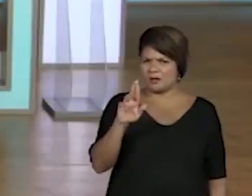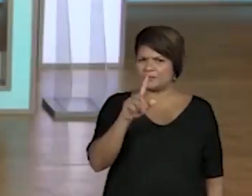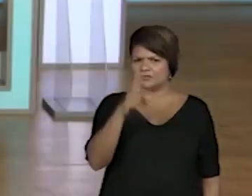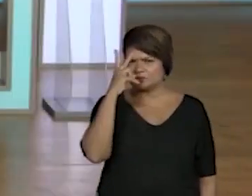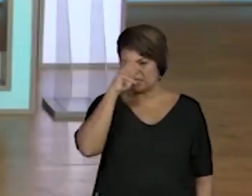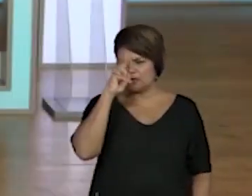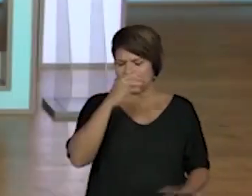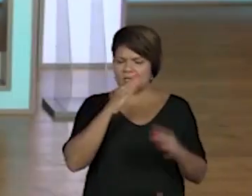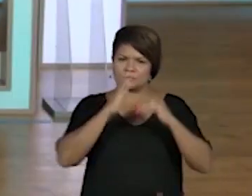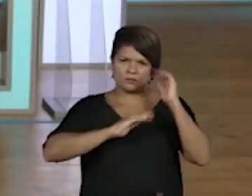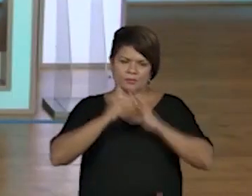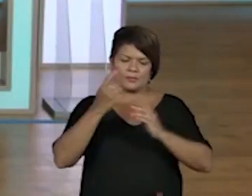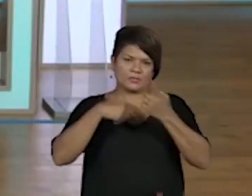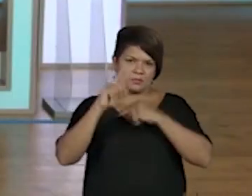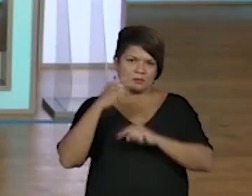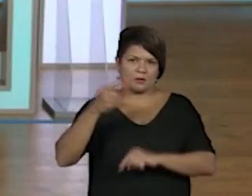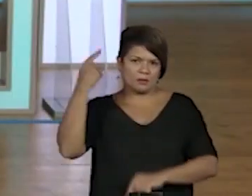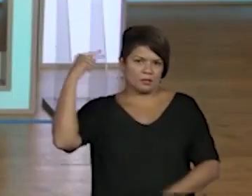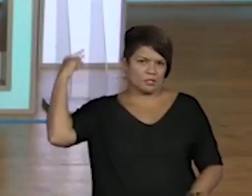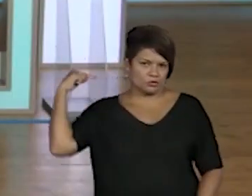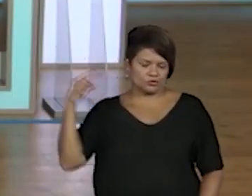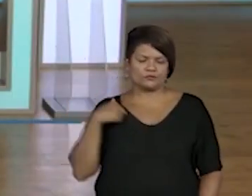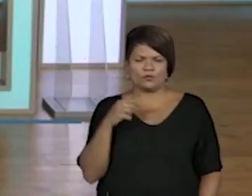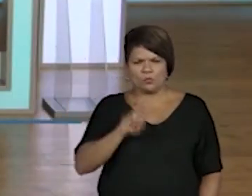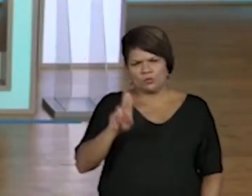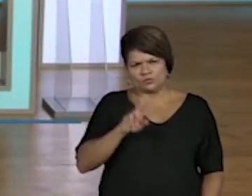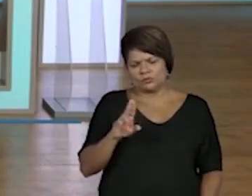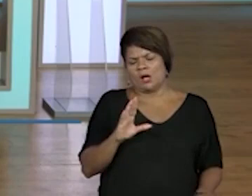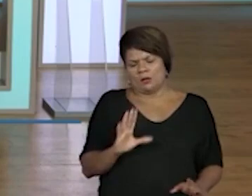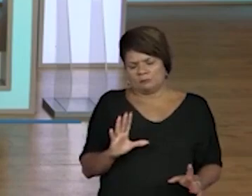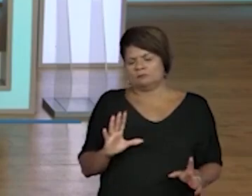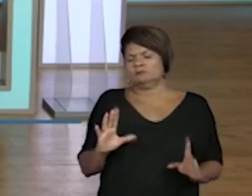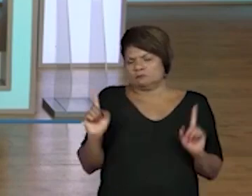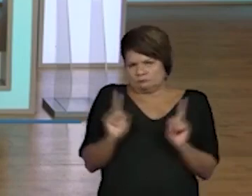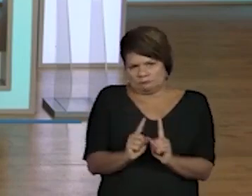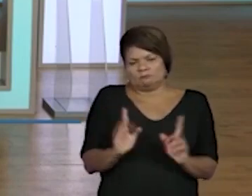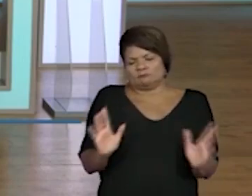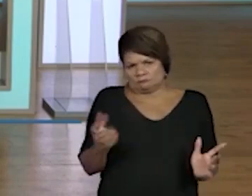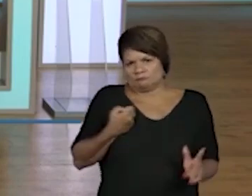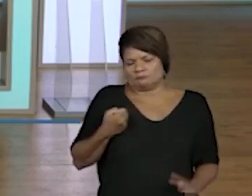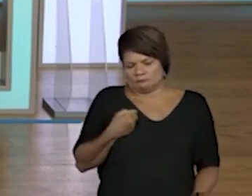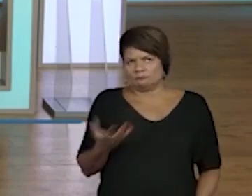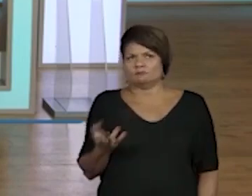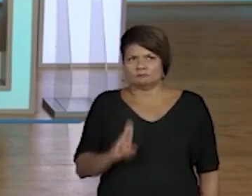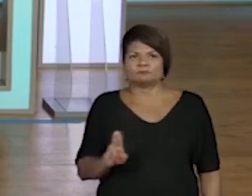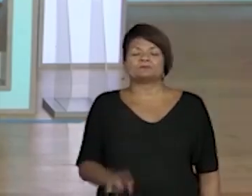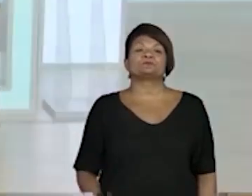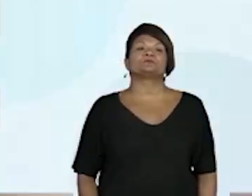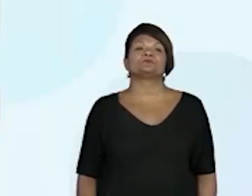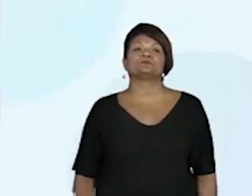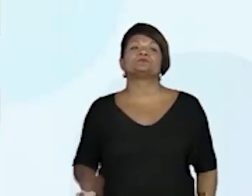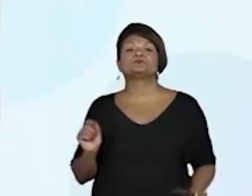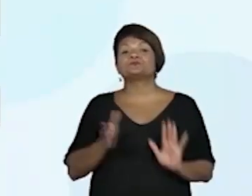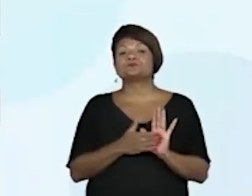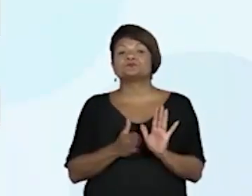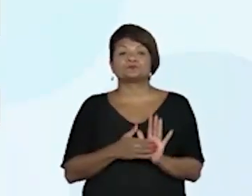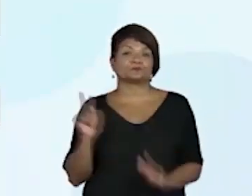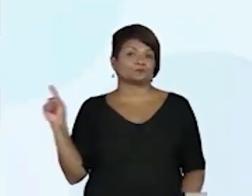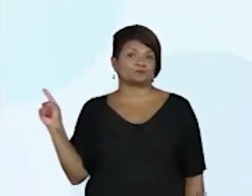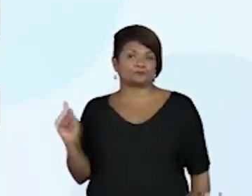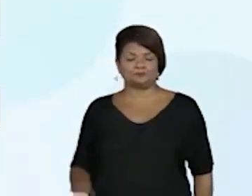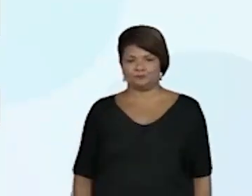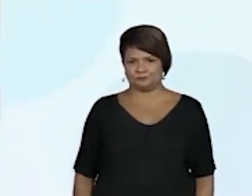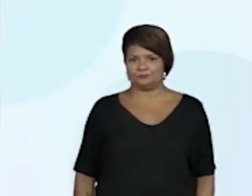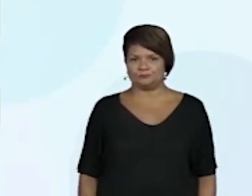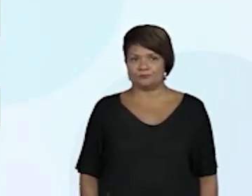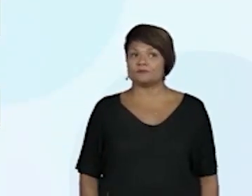habilidade, então a gente vai usar os números por enquanto aí menores. Uhum. Que a gente tem aqui de proposta? Ó, com